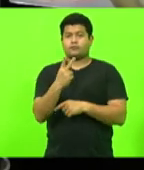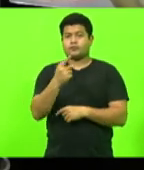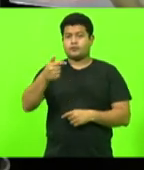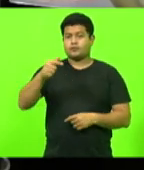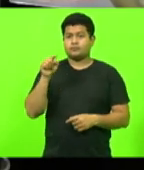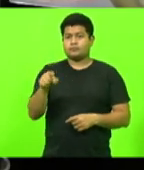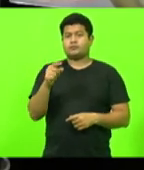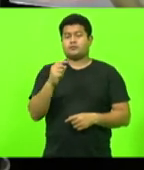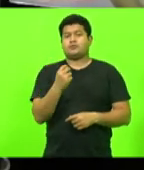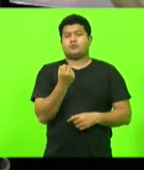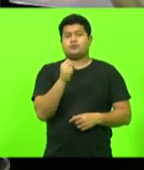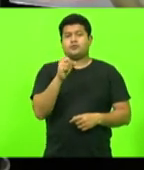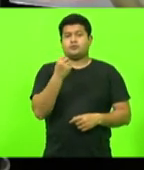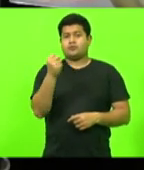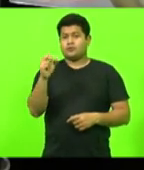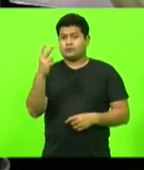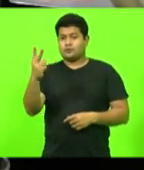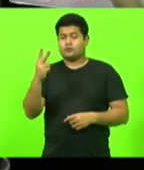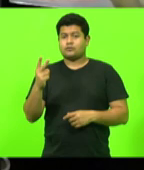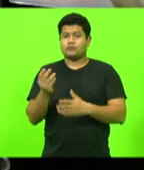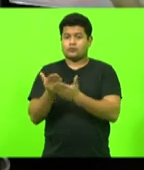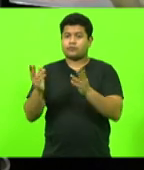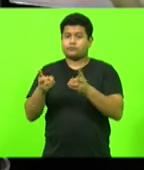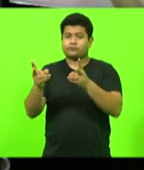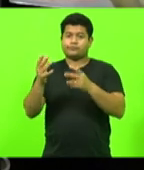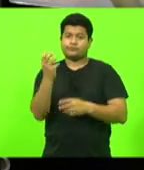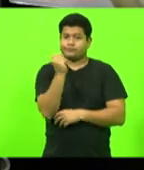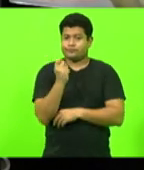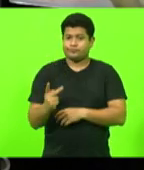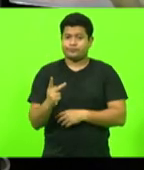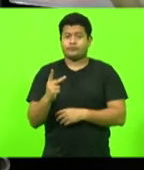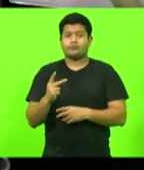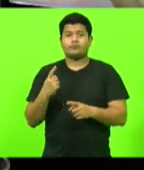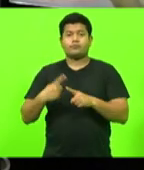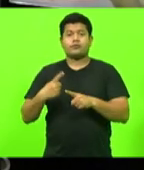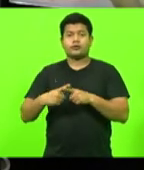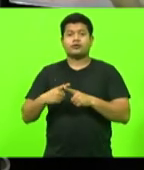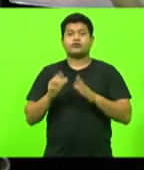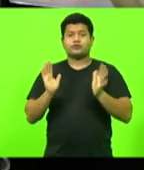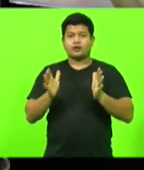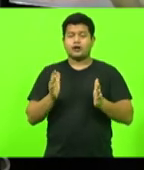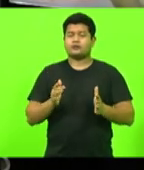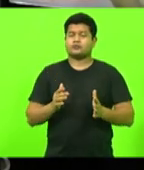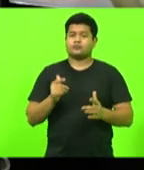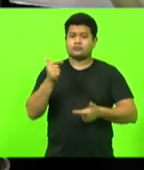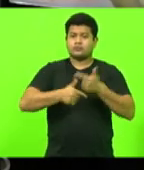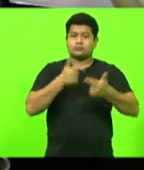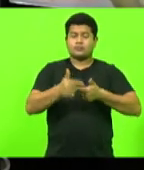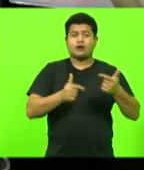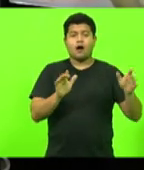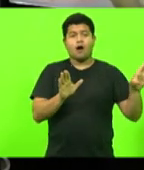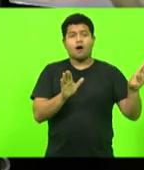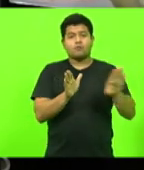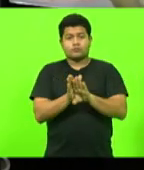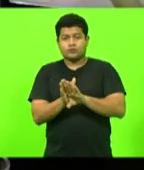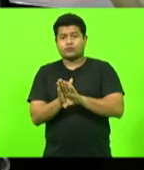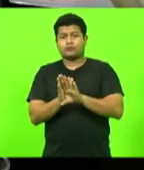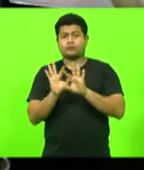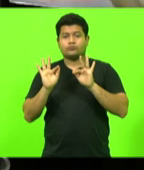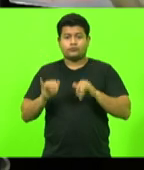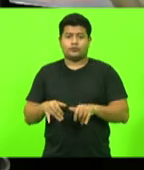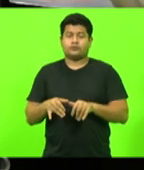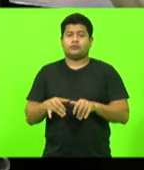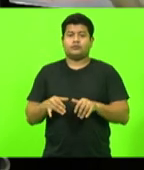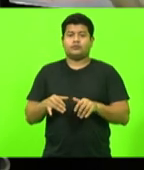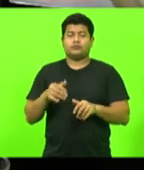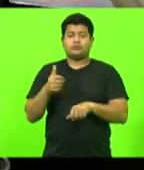27.882 que se encontram aposentados por terem cumprido sua especial missão em favor do sistema educacional em